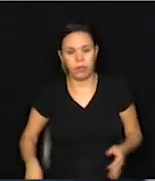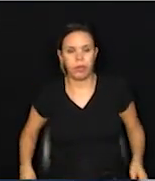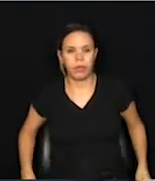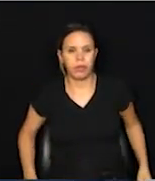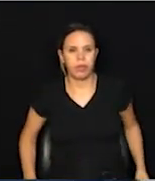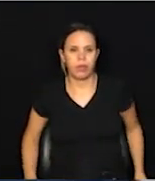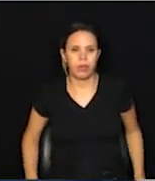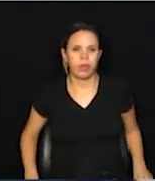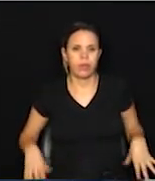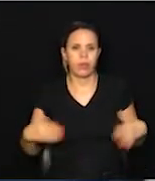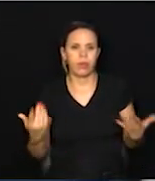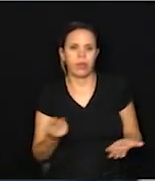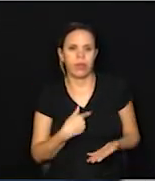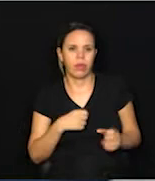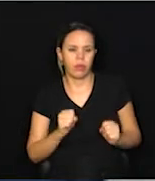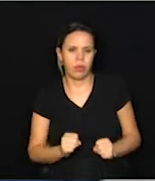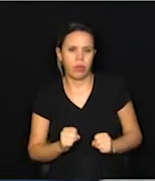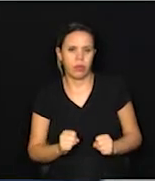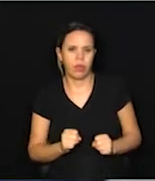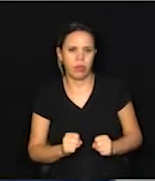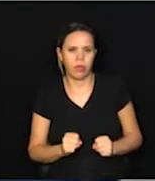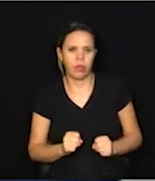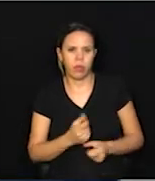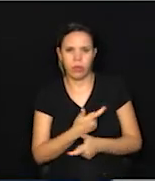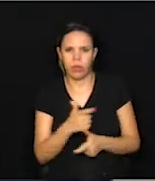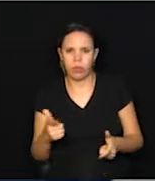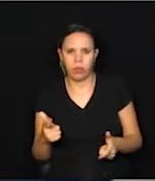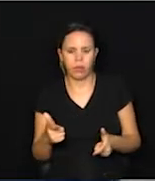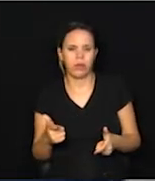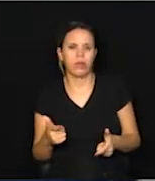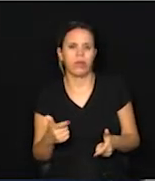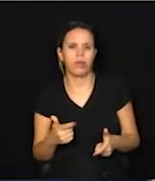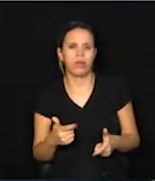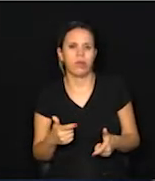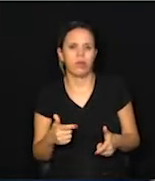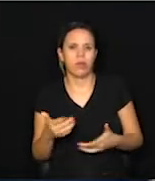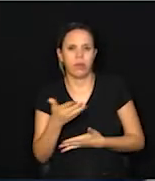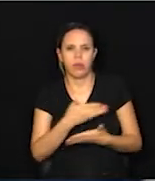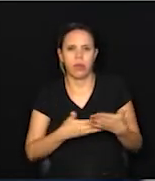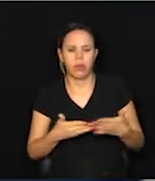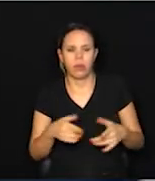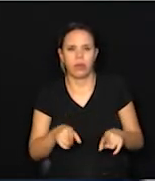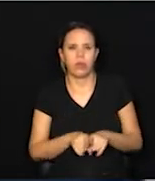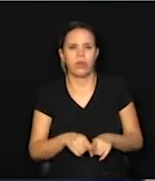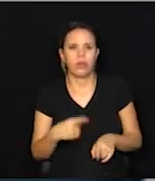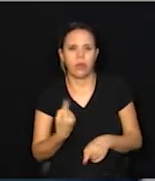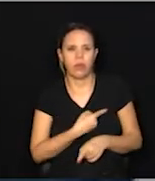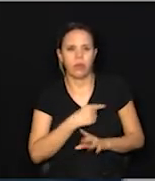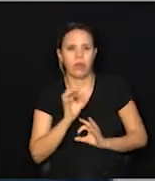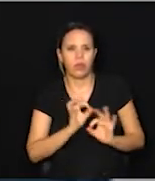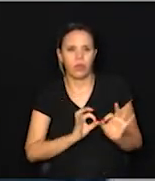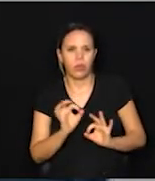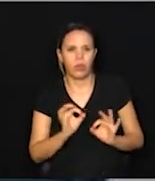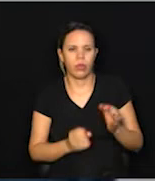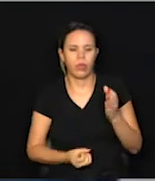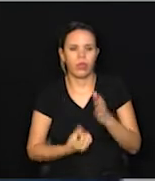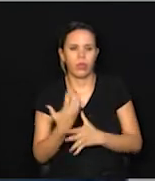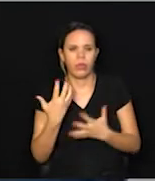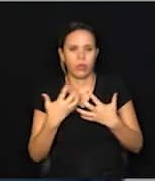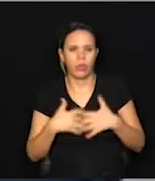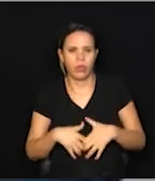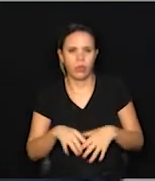o quanto que nós poderemos não desmobilizar e, por outro lado, nos preparar para o que vai acontecer,